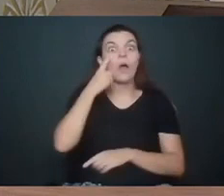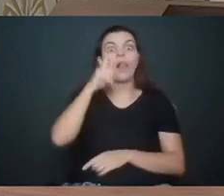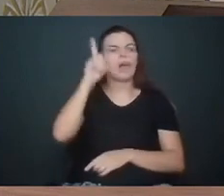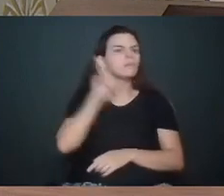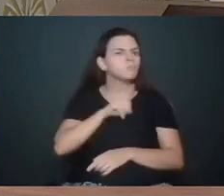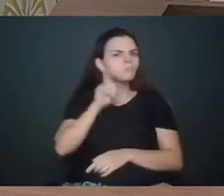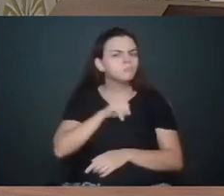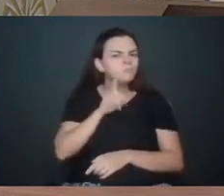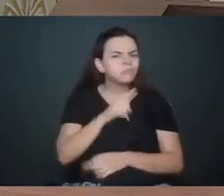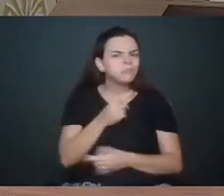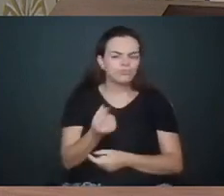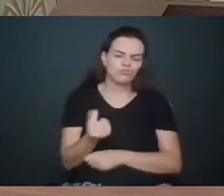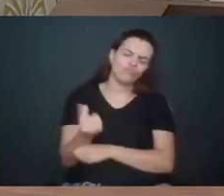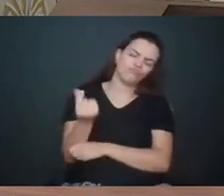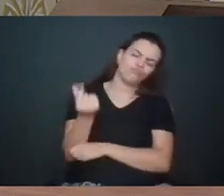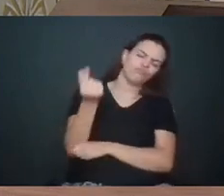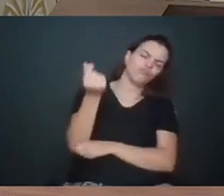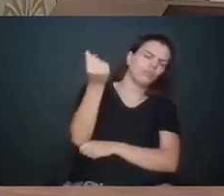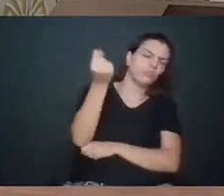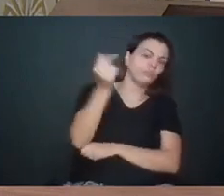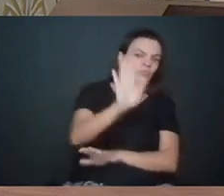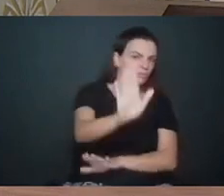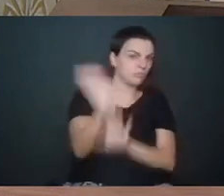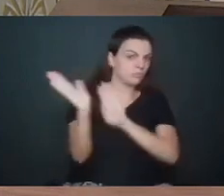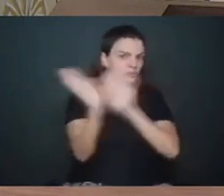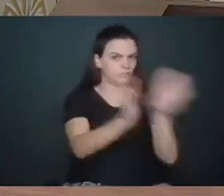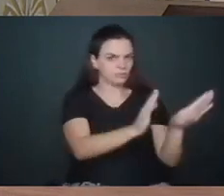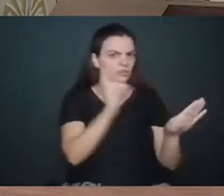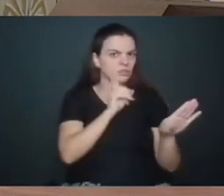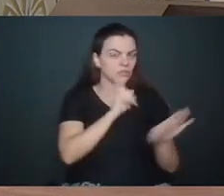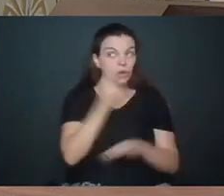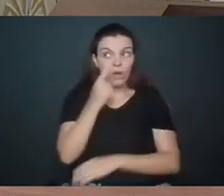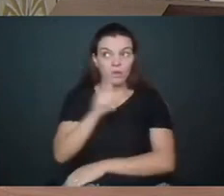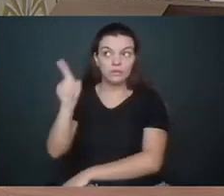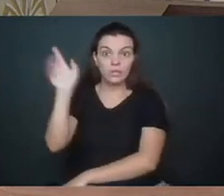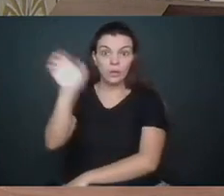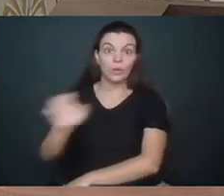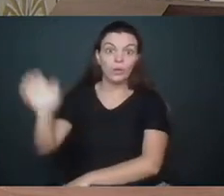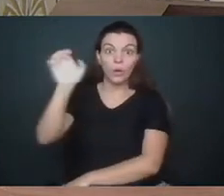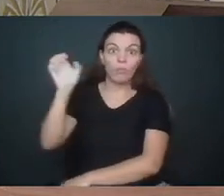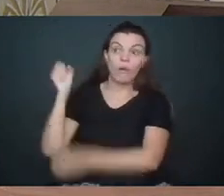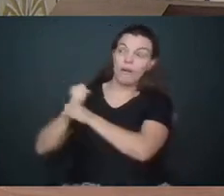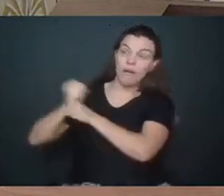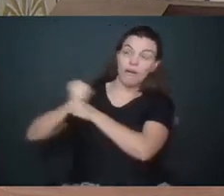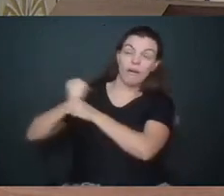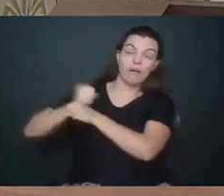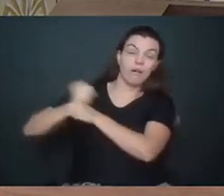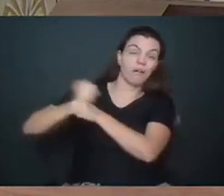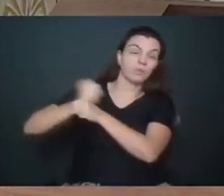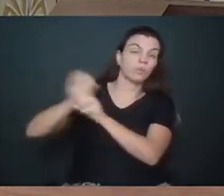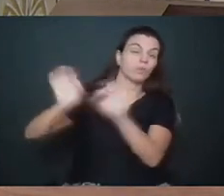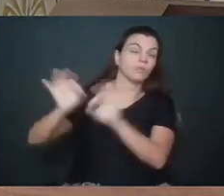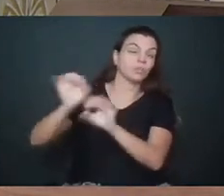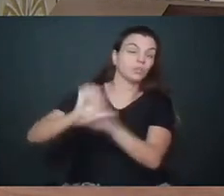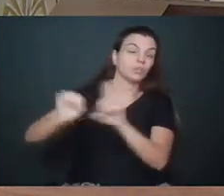Lá. Não, vamos olhar a velha Europa, que tem milhares de anos de vida de organização social cidade. E o que, que eles